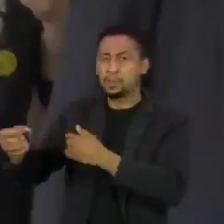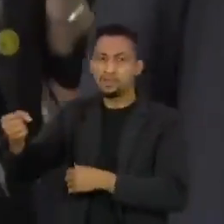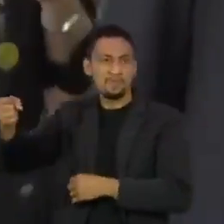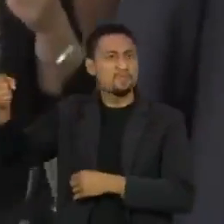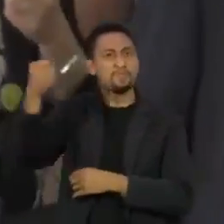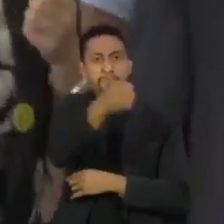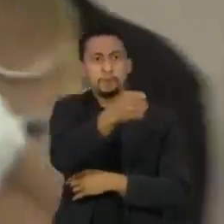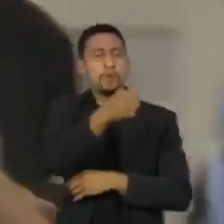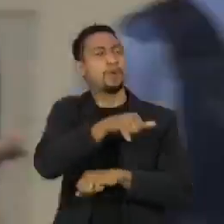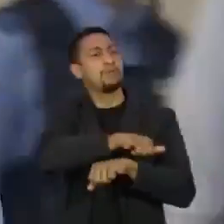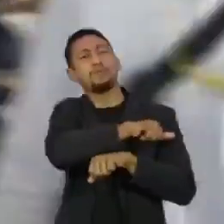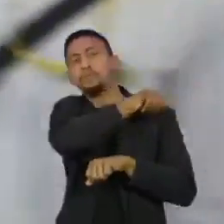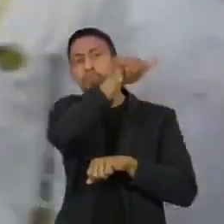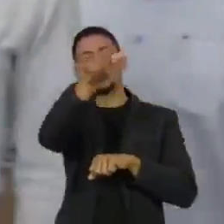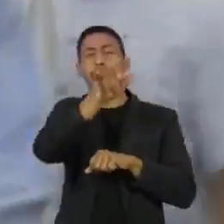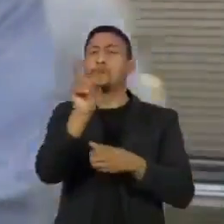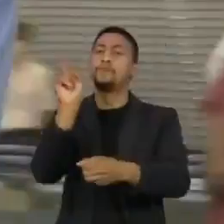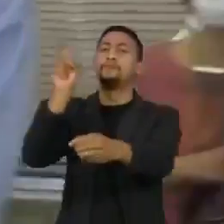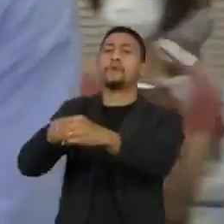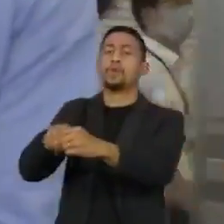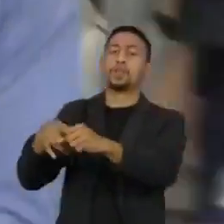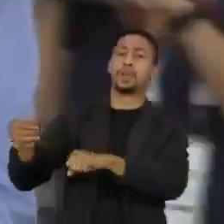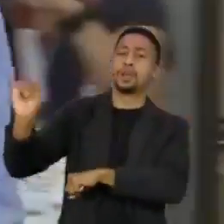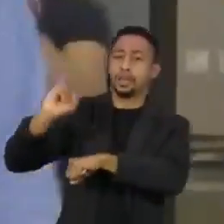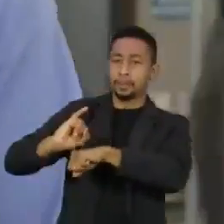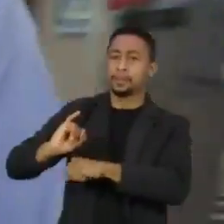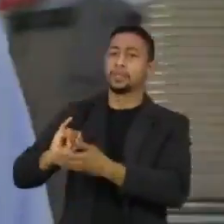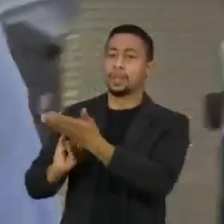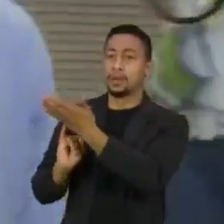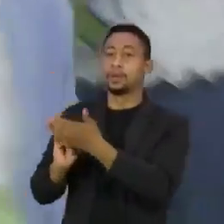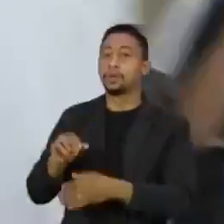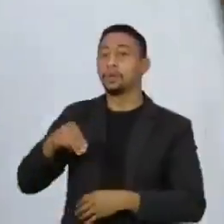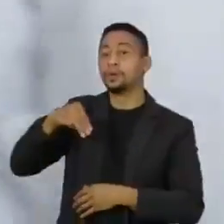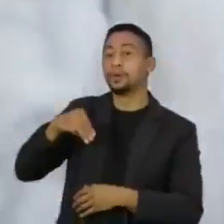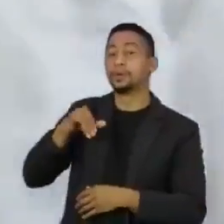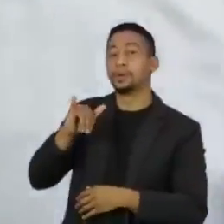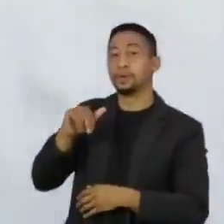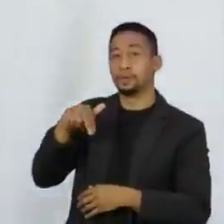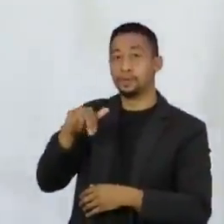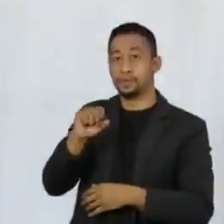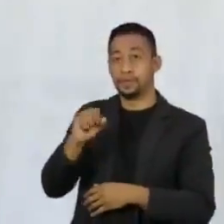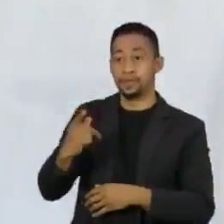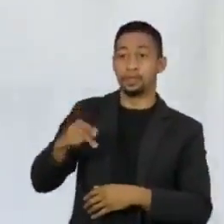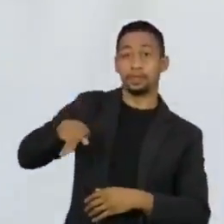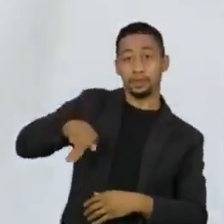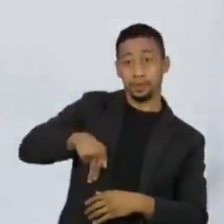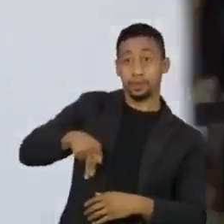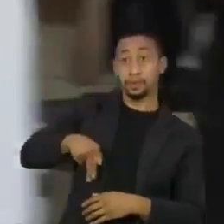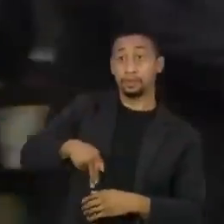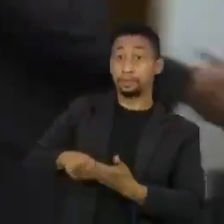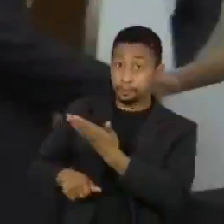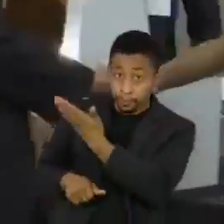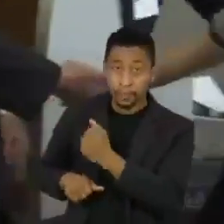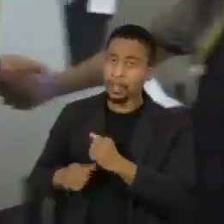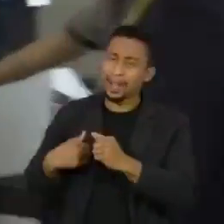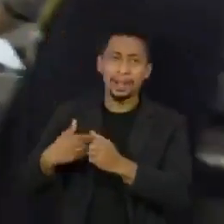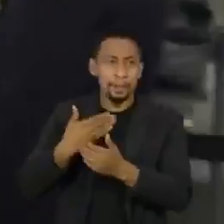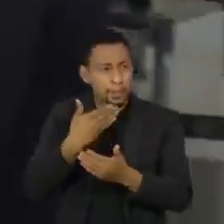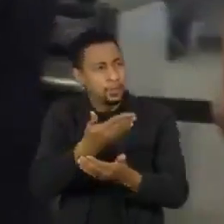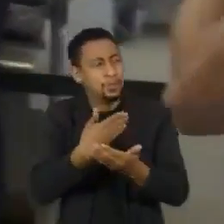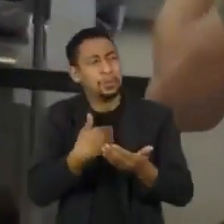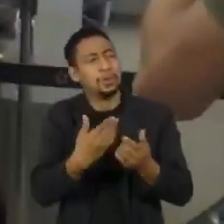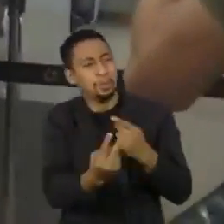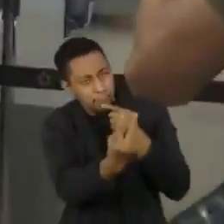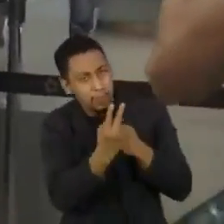força ao aeroporto para embarcar de volta à capital minsk Cristina se recusou a viajar e pediu proteção